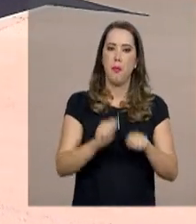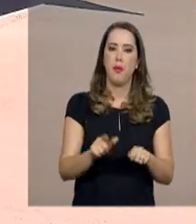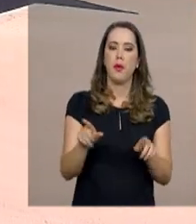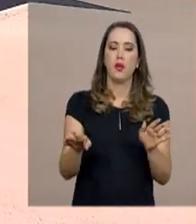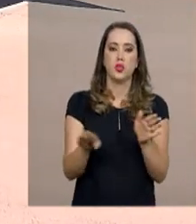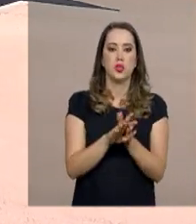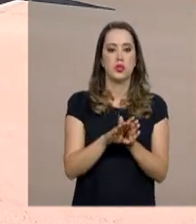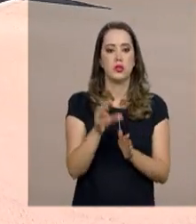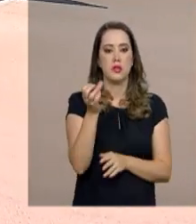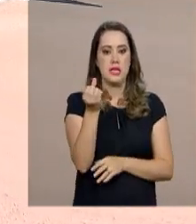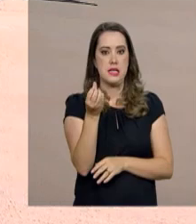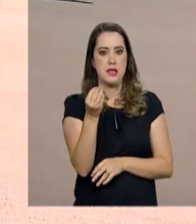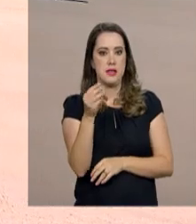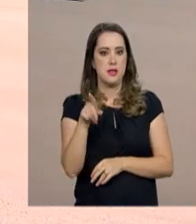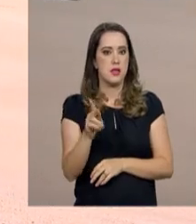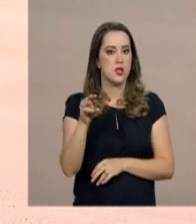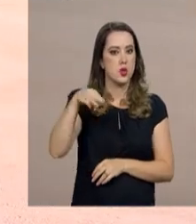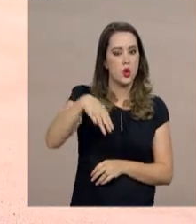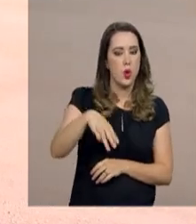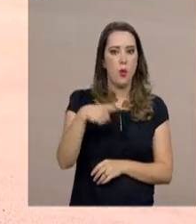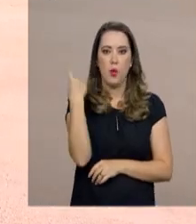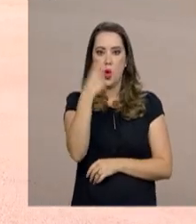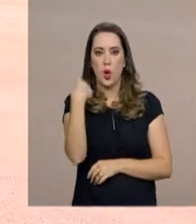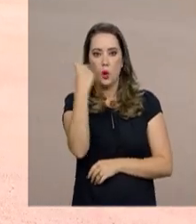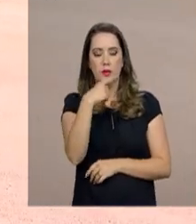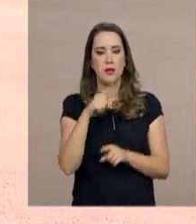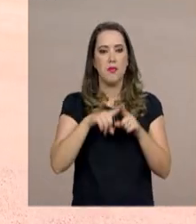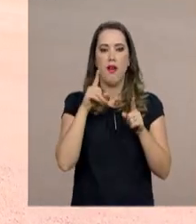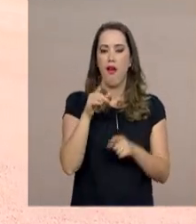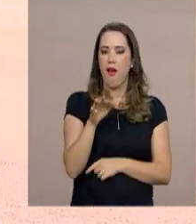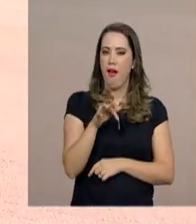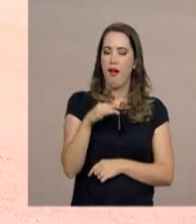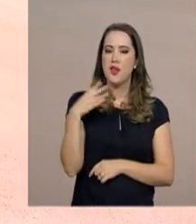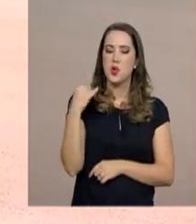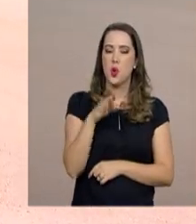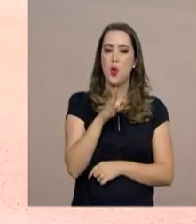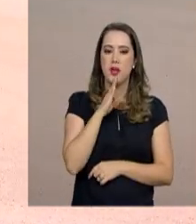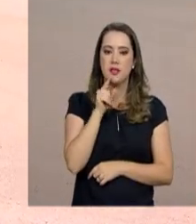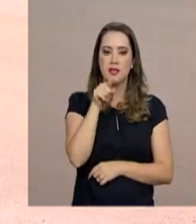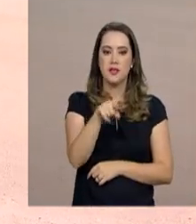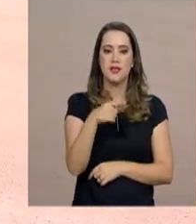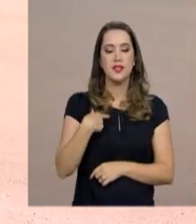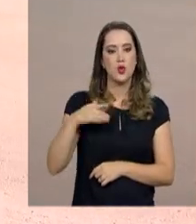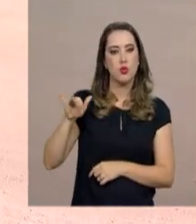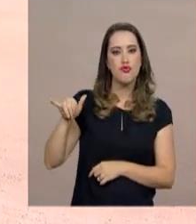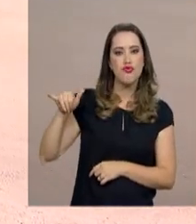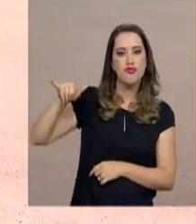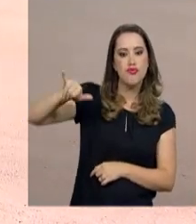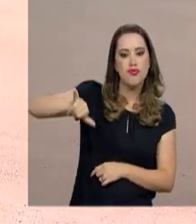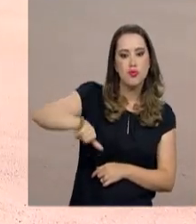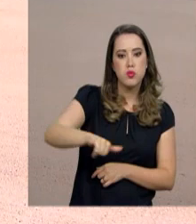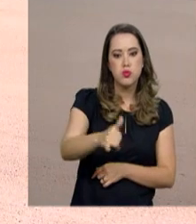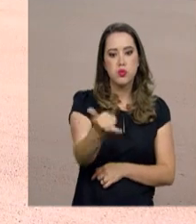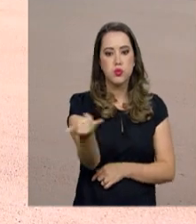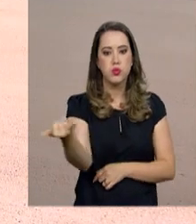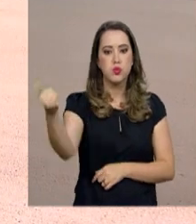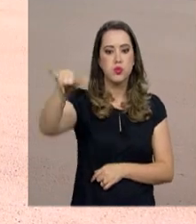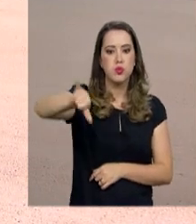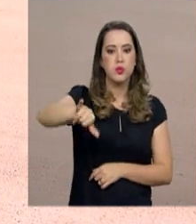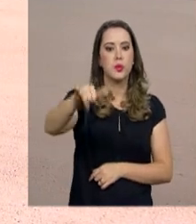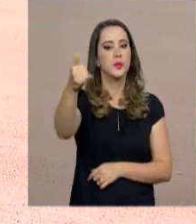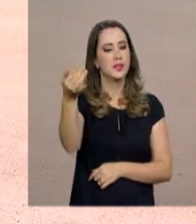até 600 km por hora. Mas ficou famoso mesmo por ser usado pela Esquadrilha da Fumaça em eventos como o Dia